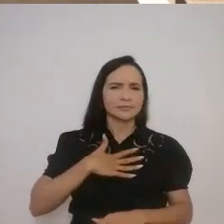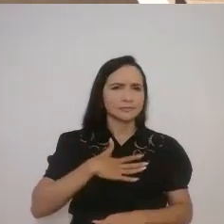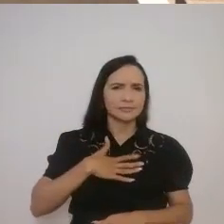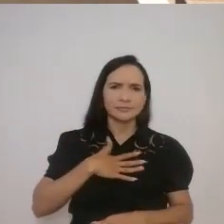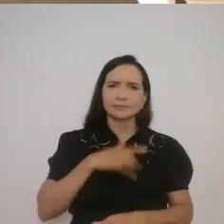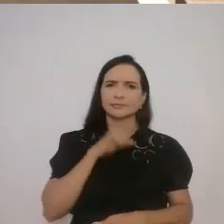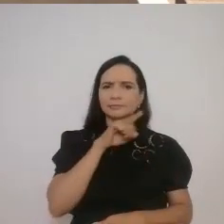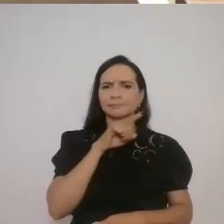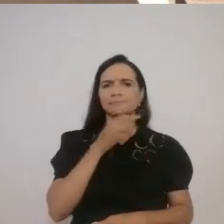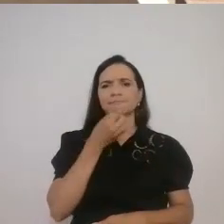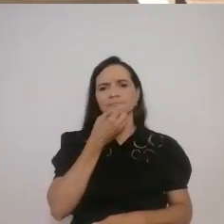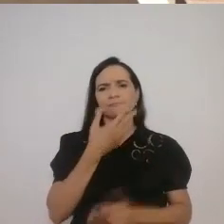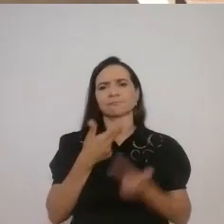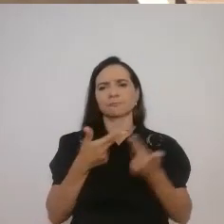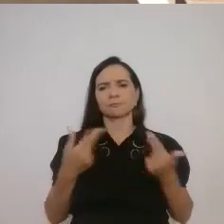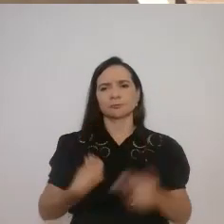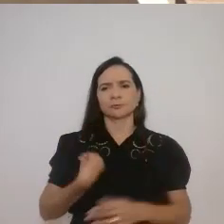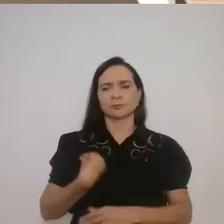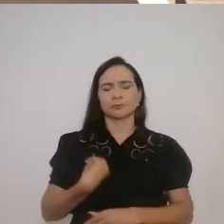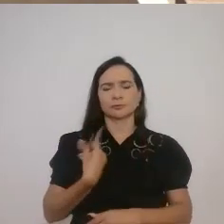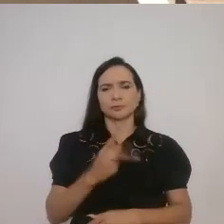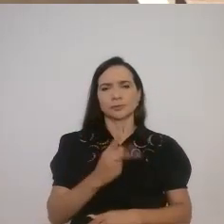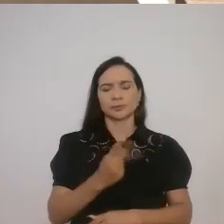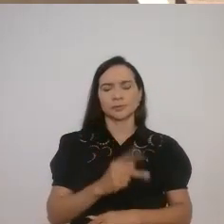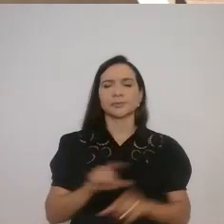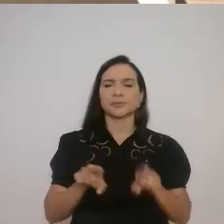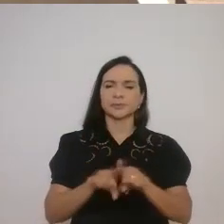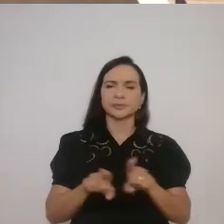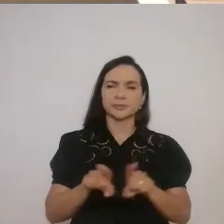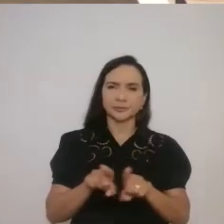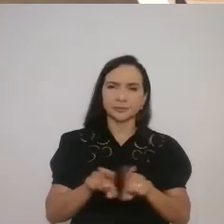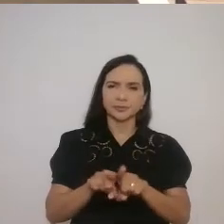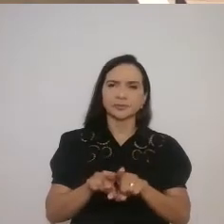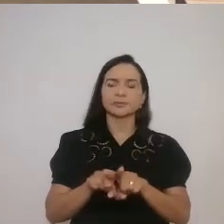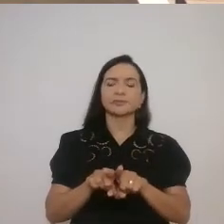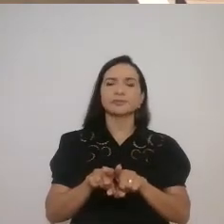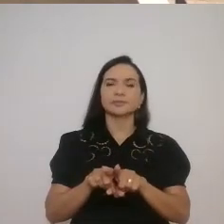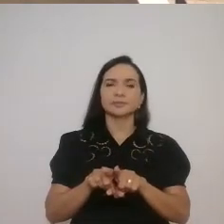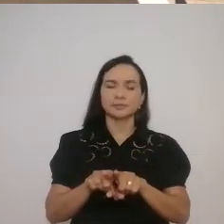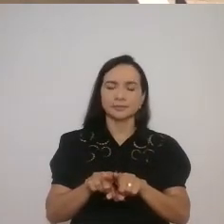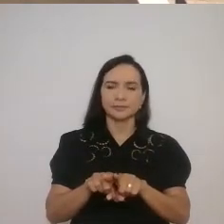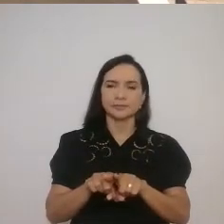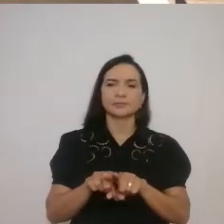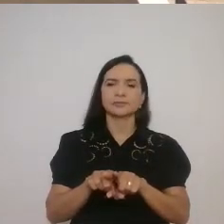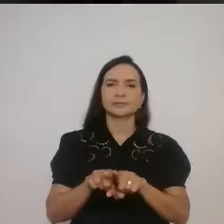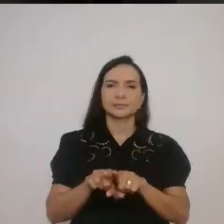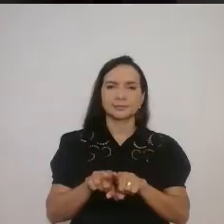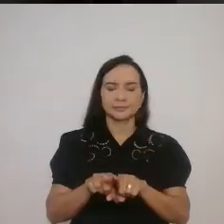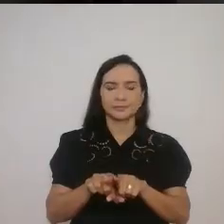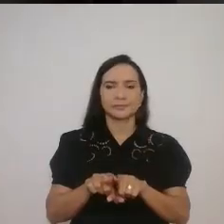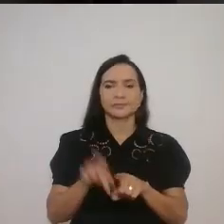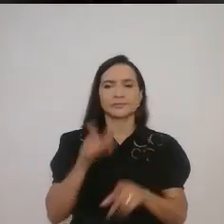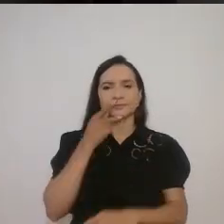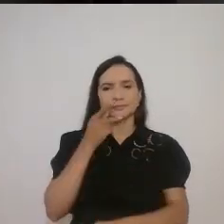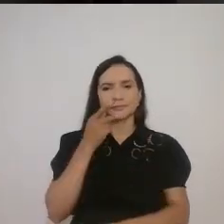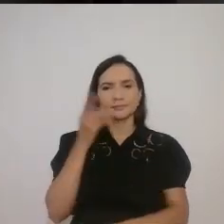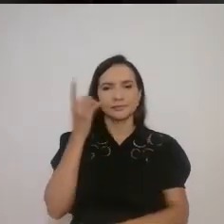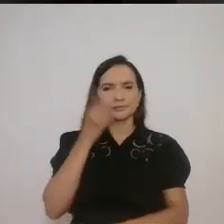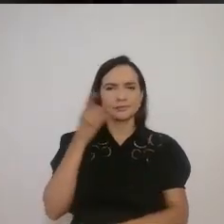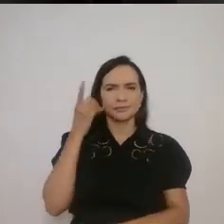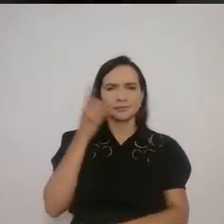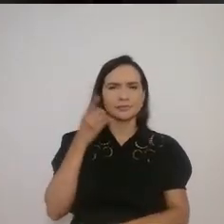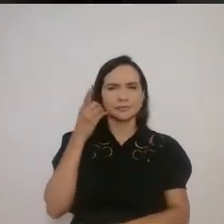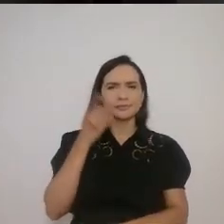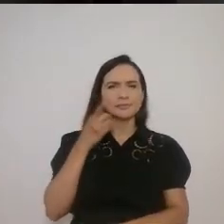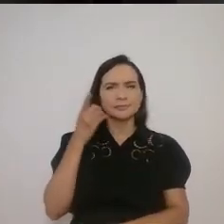vida. Desembargador e também ratificar né, aí as felicitações ao desembargador Deusdete